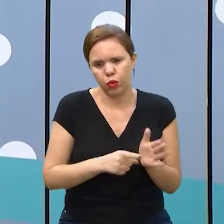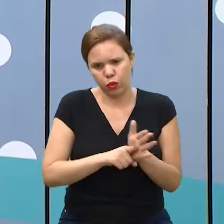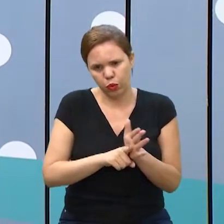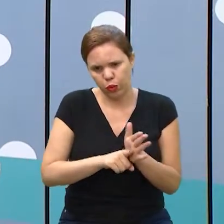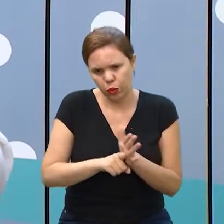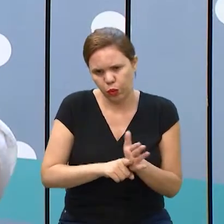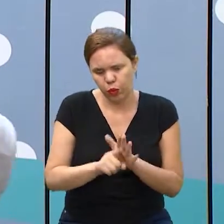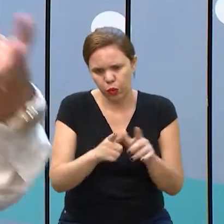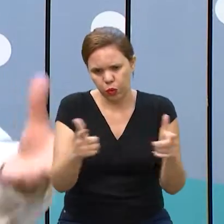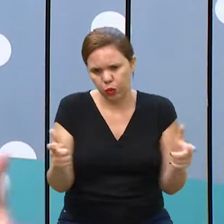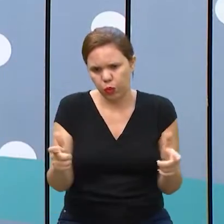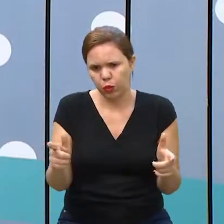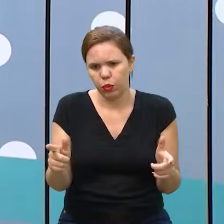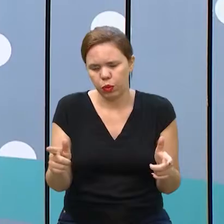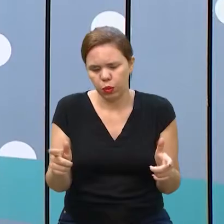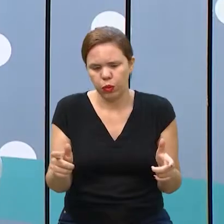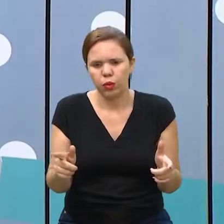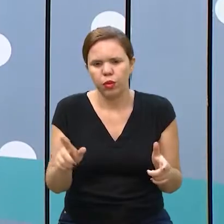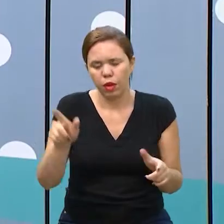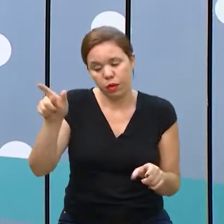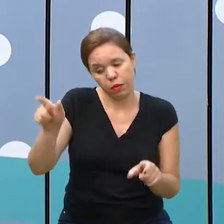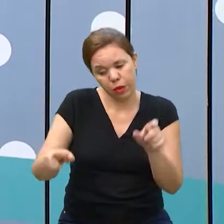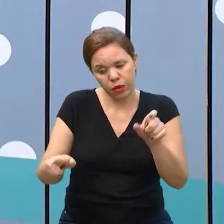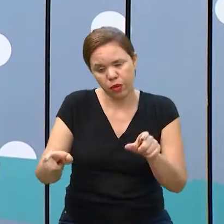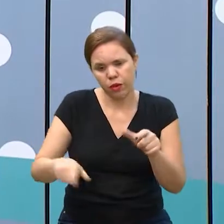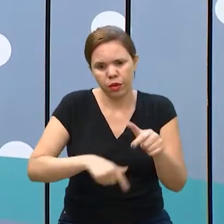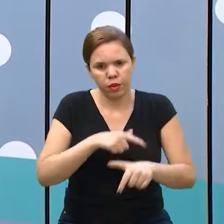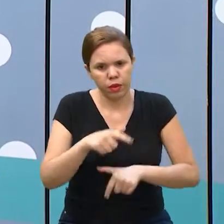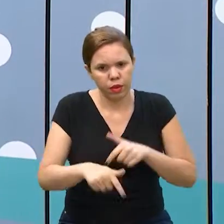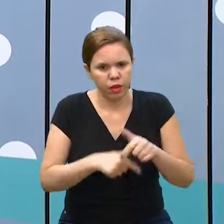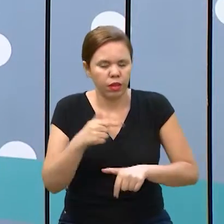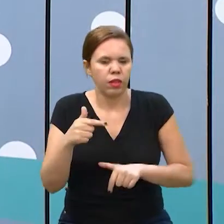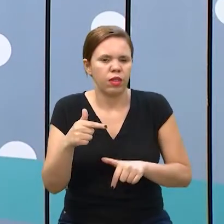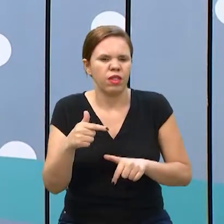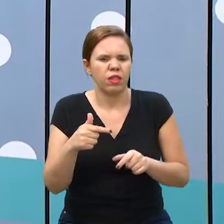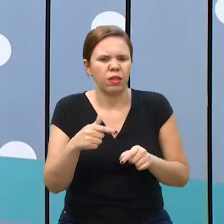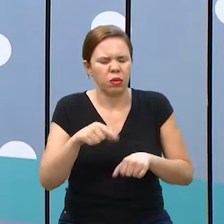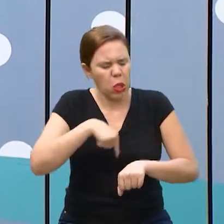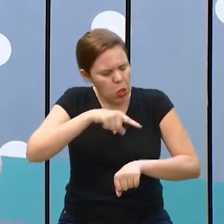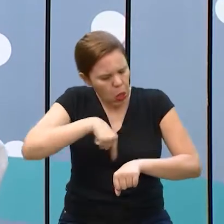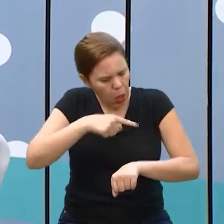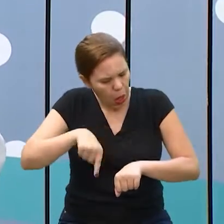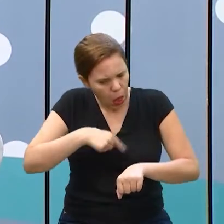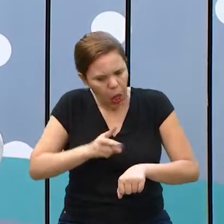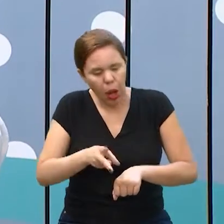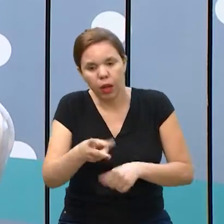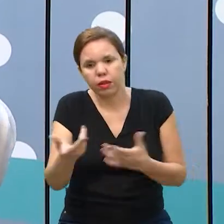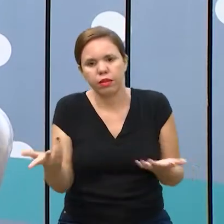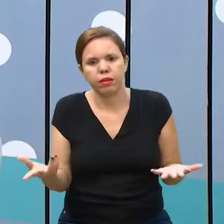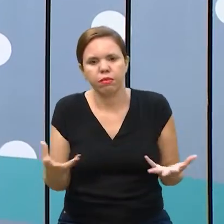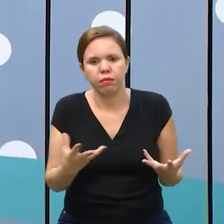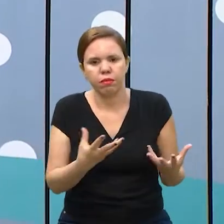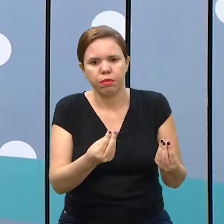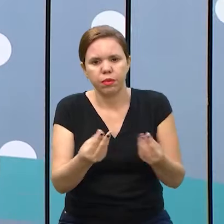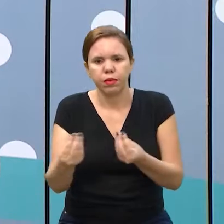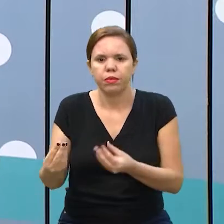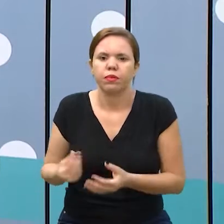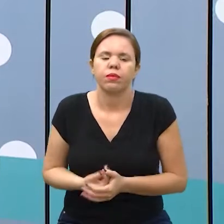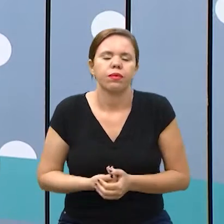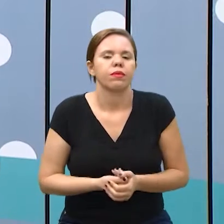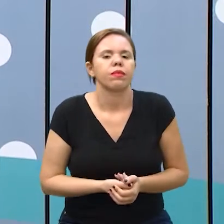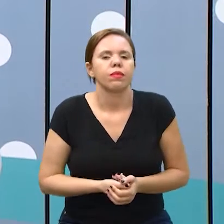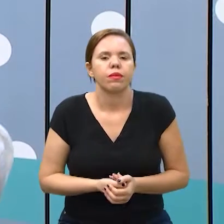segundo estudos, a grande maioria, que são aqueles que trabalham em altas jornadas, com